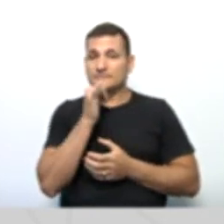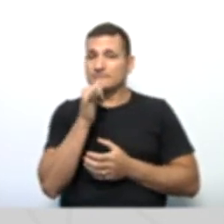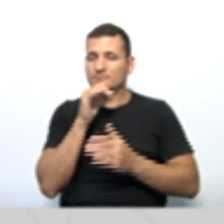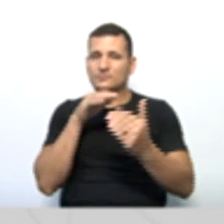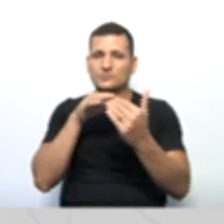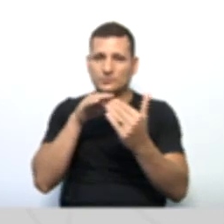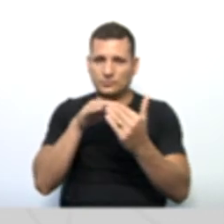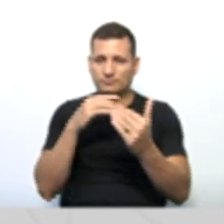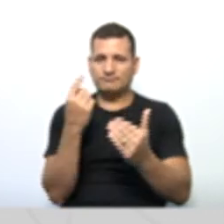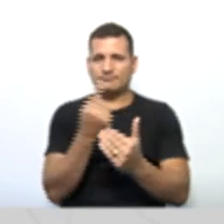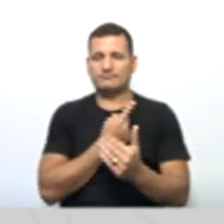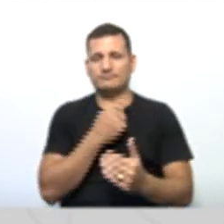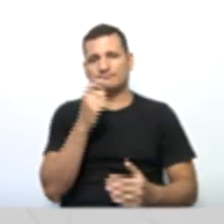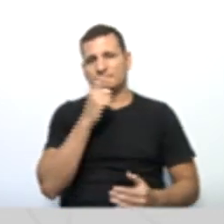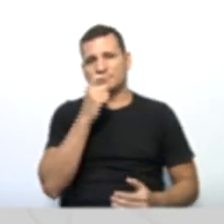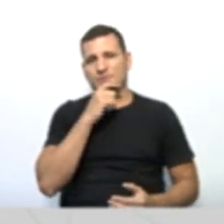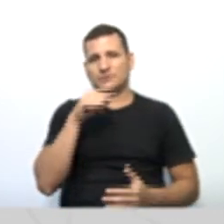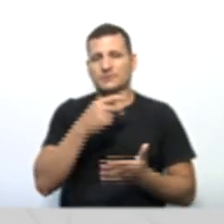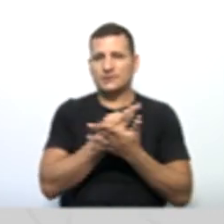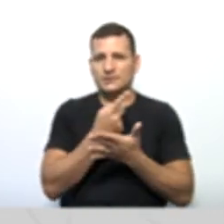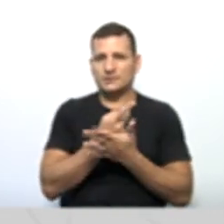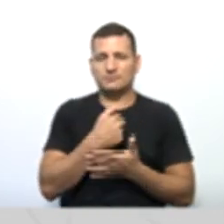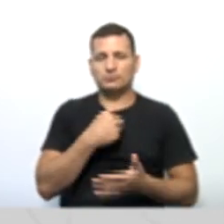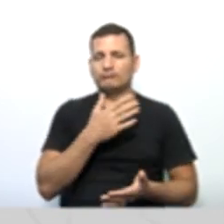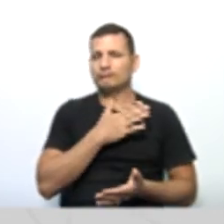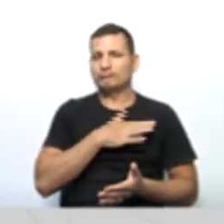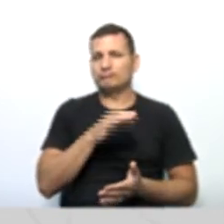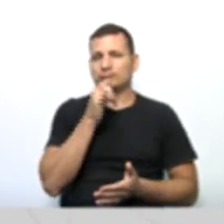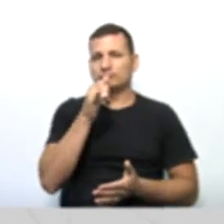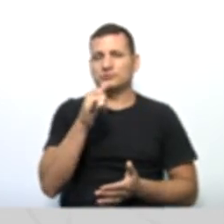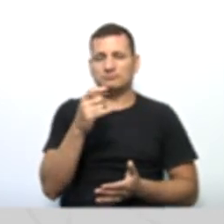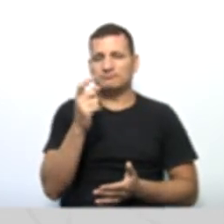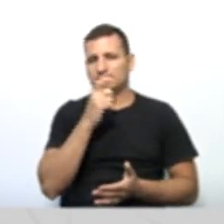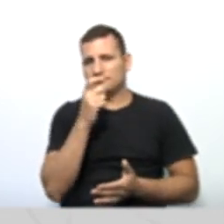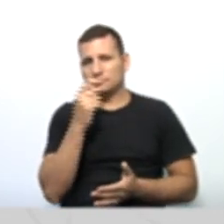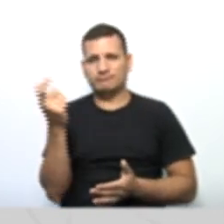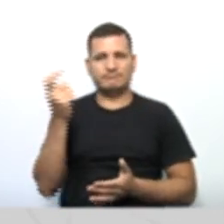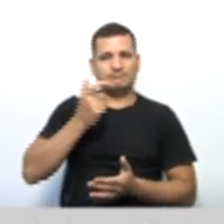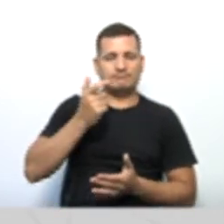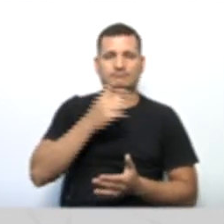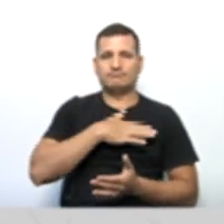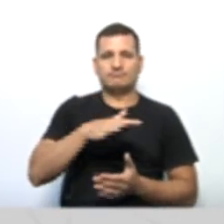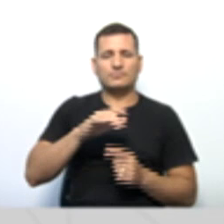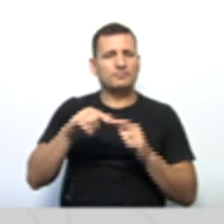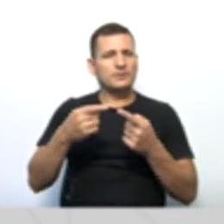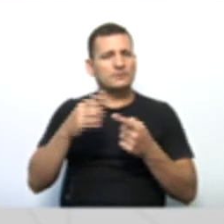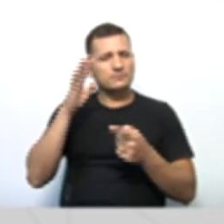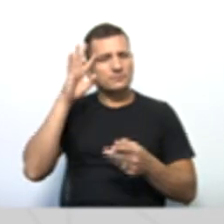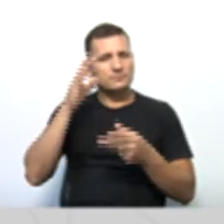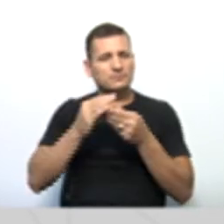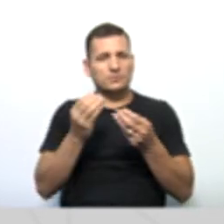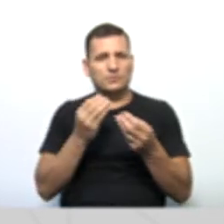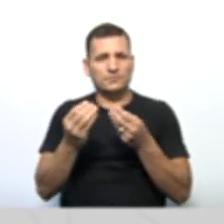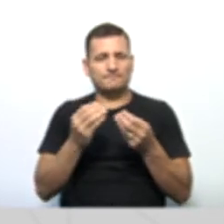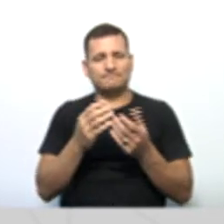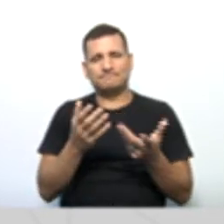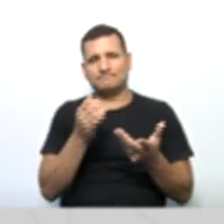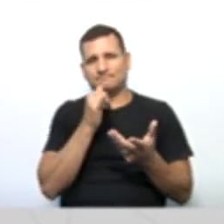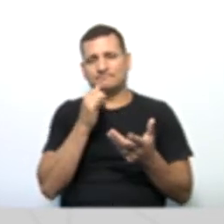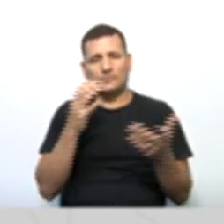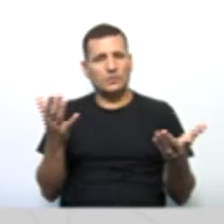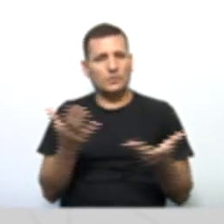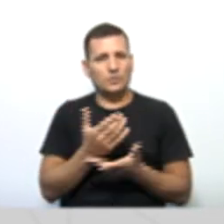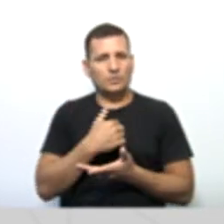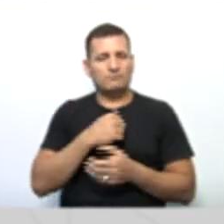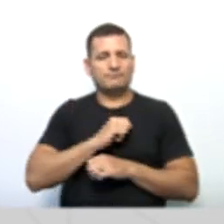é errado, não é verdade? Eu não gostaria que mentisse, mas como eu posso chegar nessa conclusão? Vou imaginar que hoje eu acordei às 9